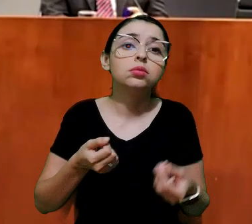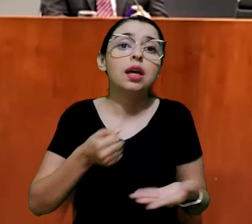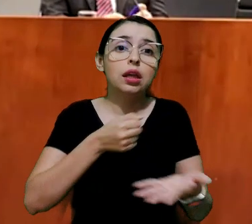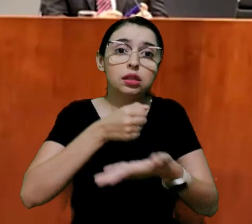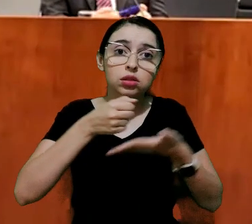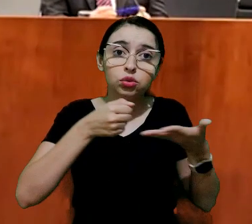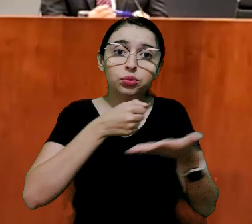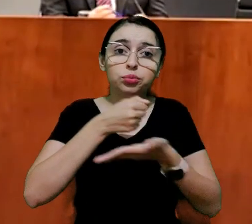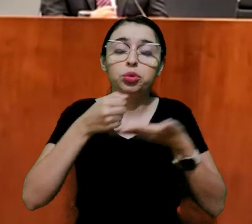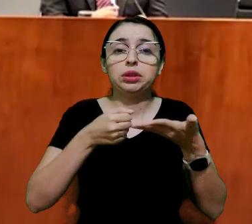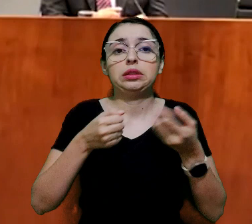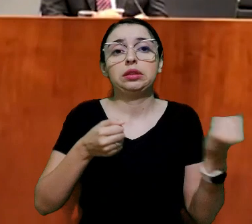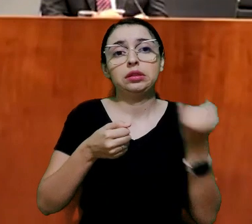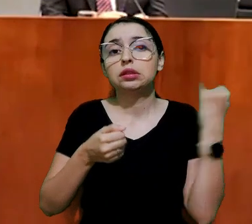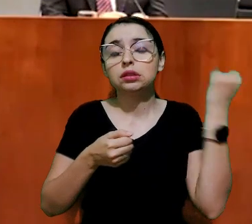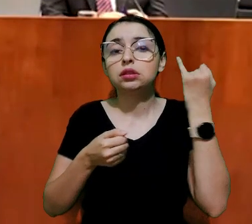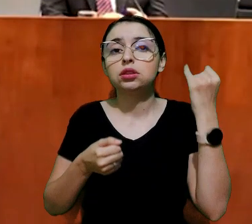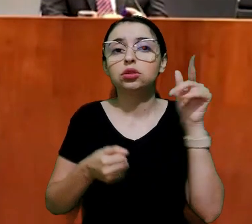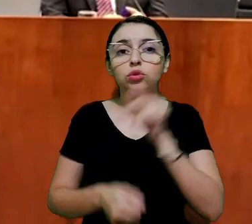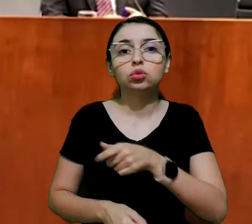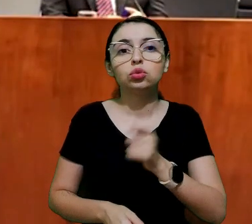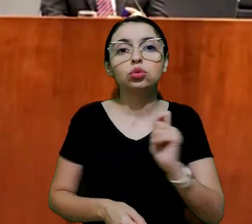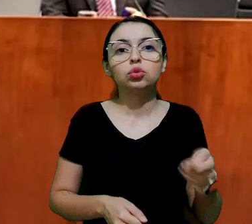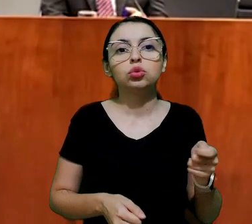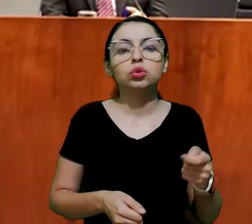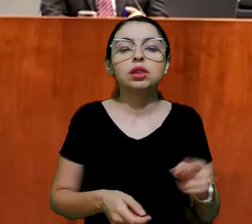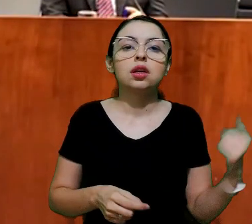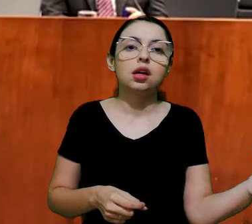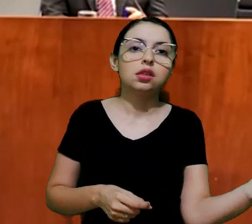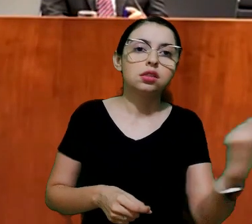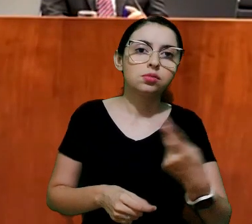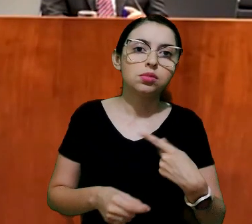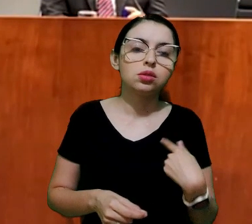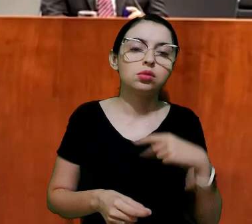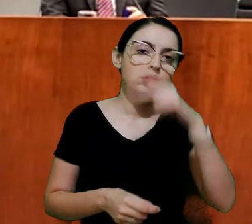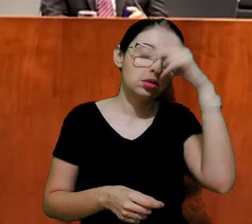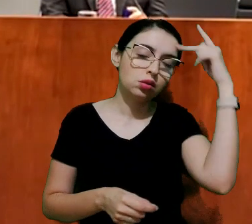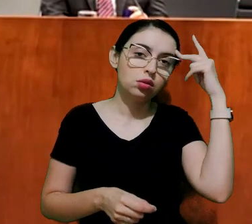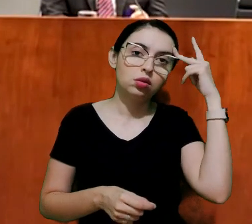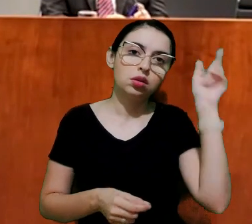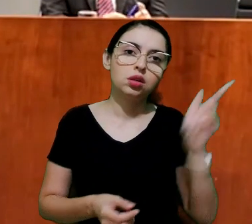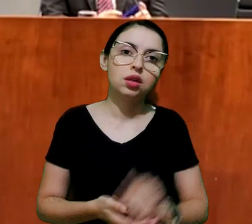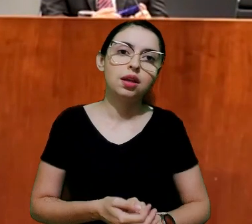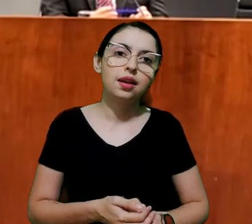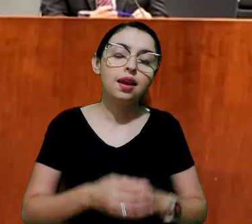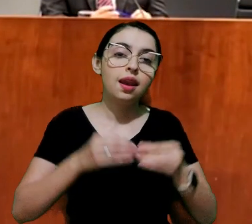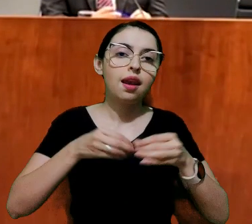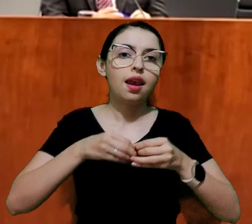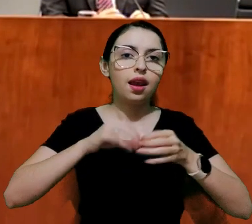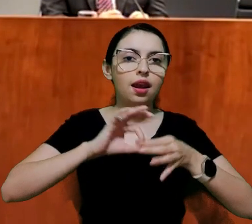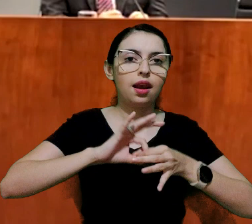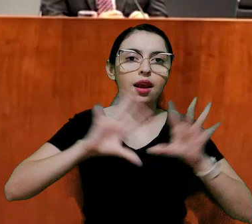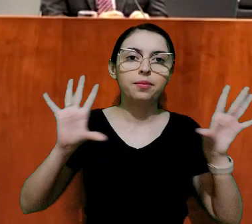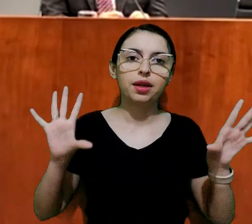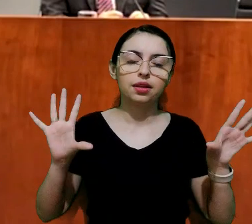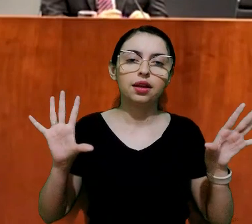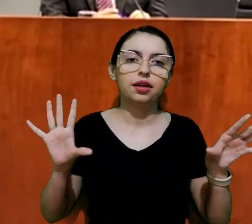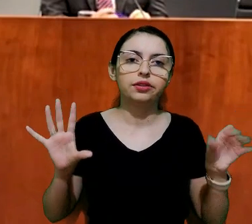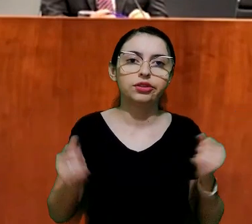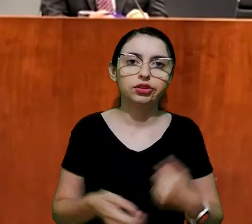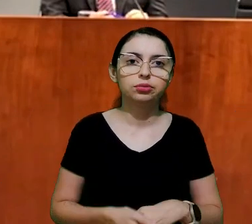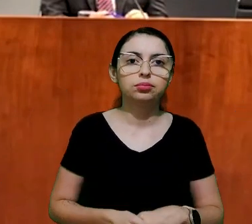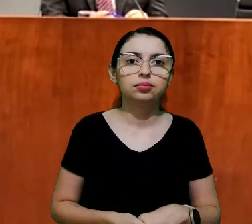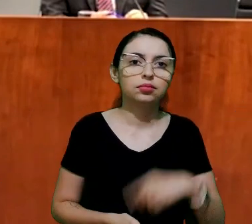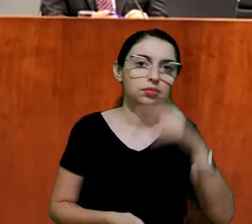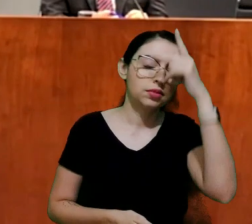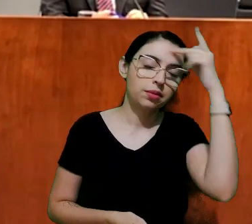do juiz, para o direito das partes e para a liberdade pessoal, porque é